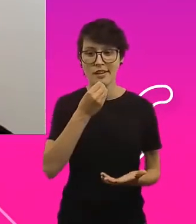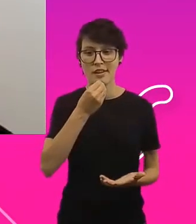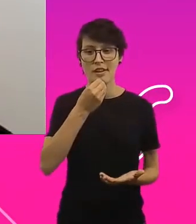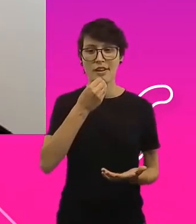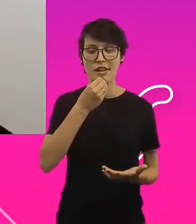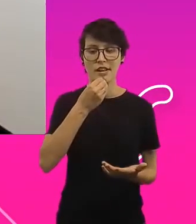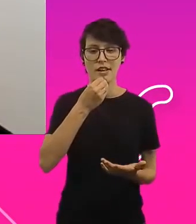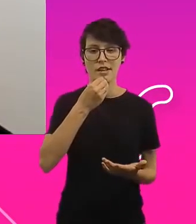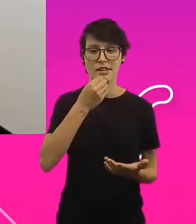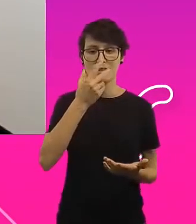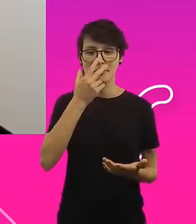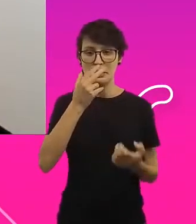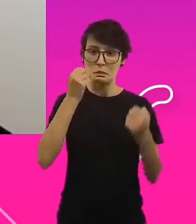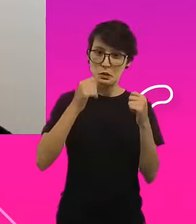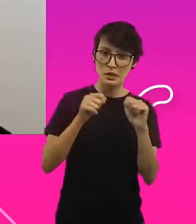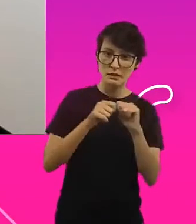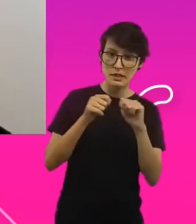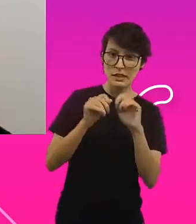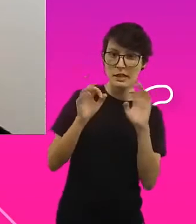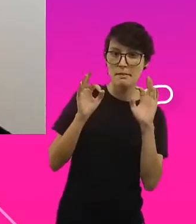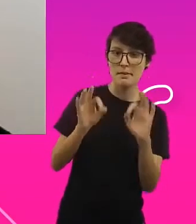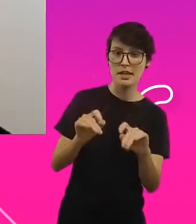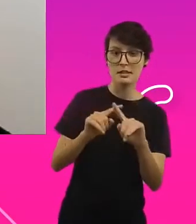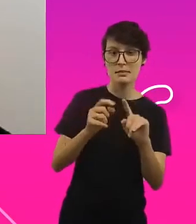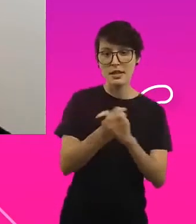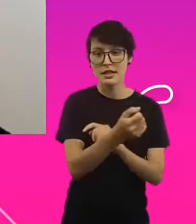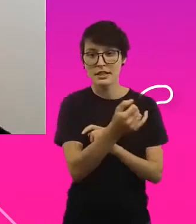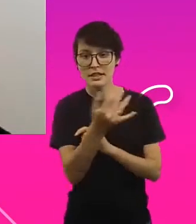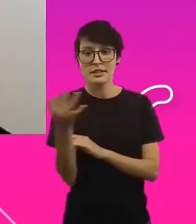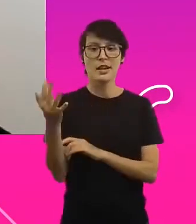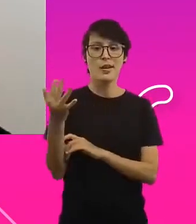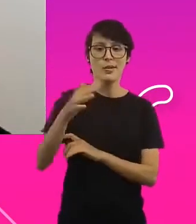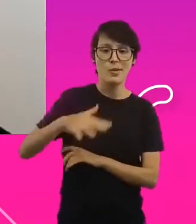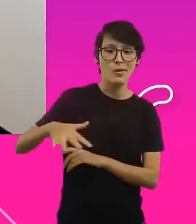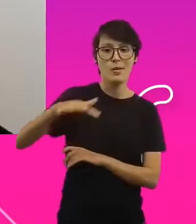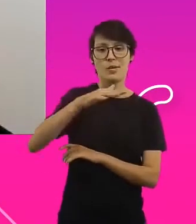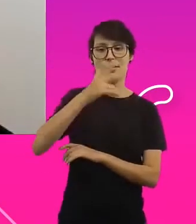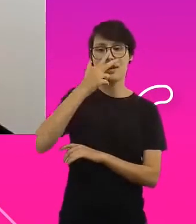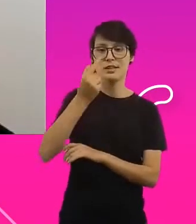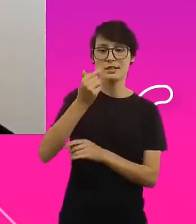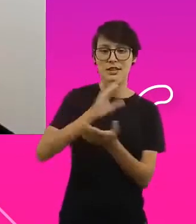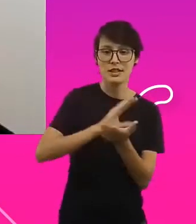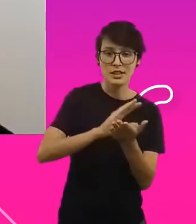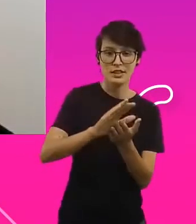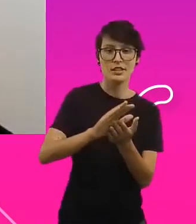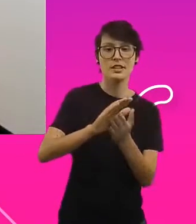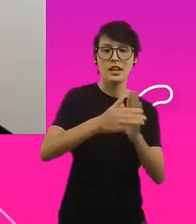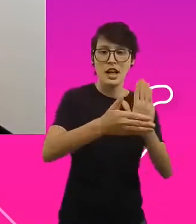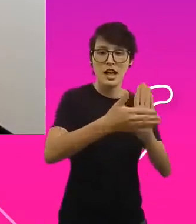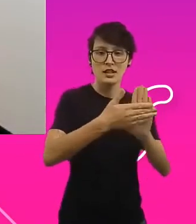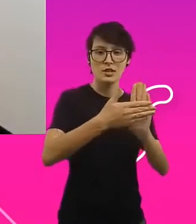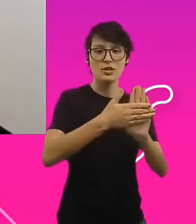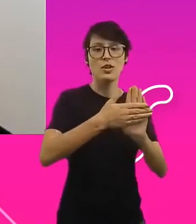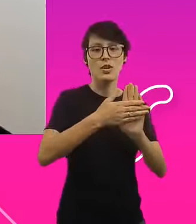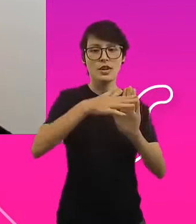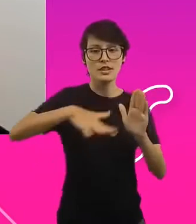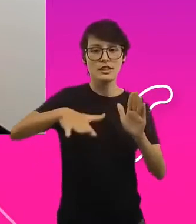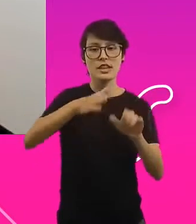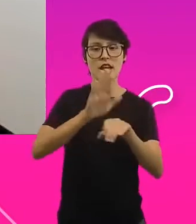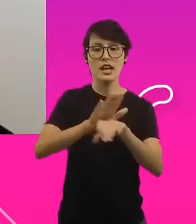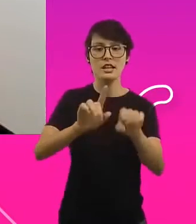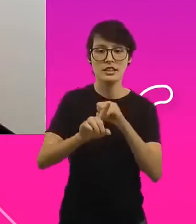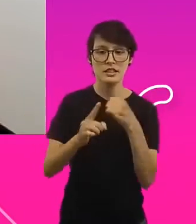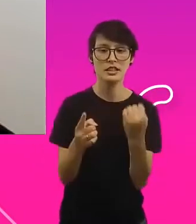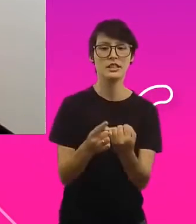sido feito mesmo. Então, muitas organizações investiram em saúde, em ações assistenciais para suprir